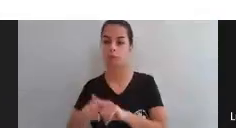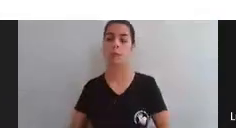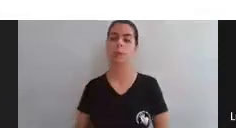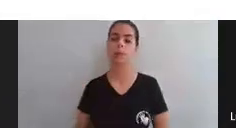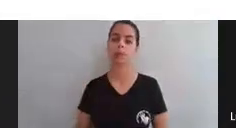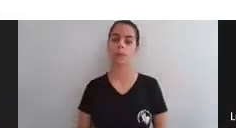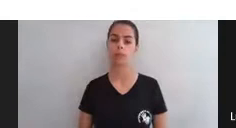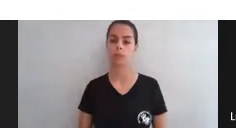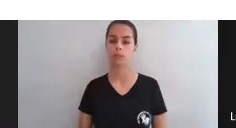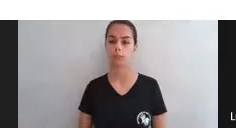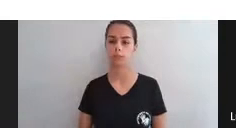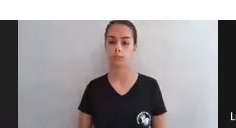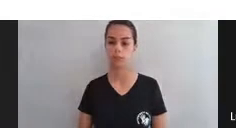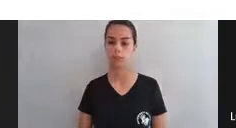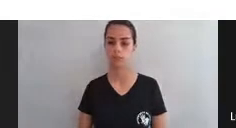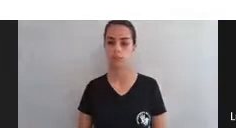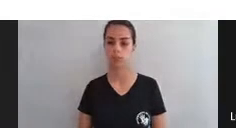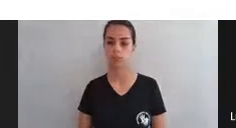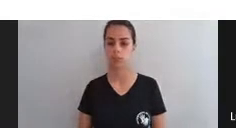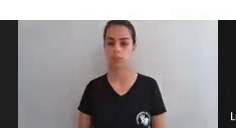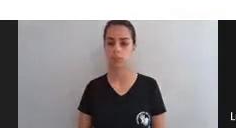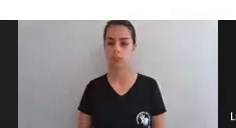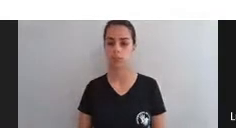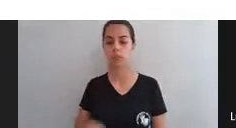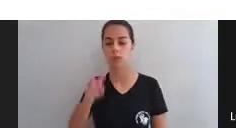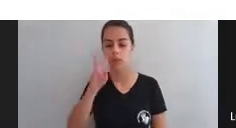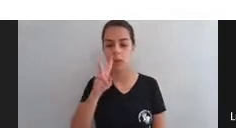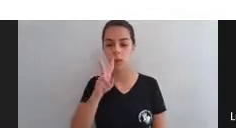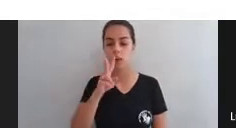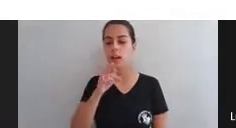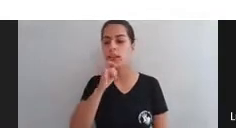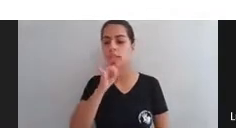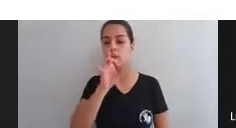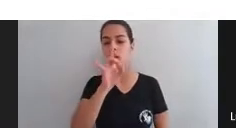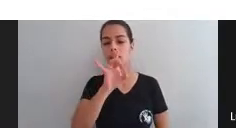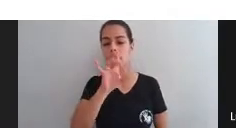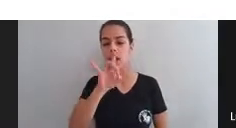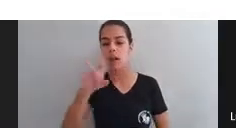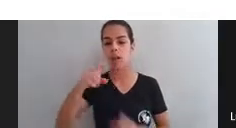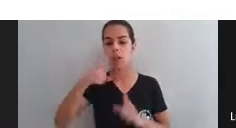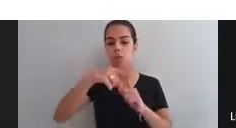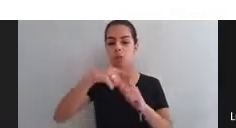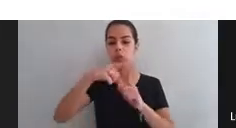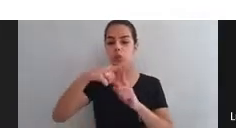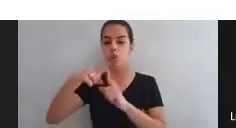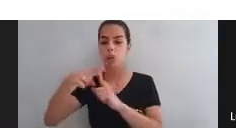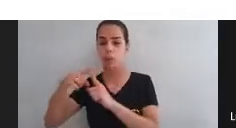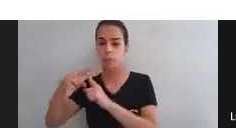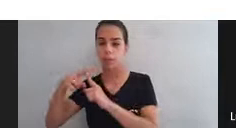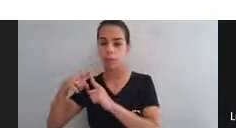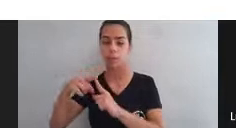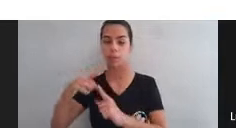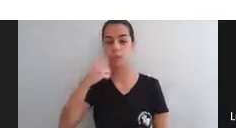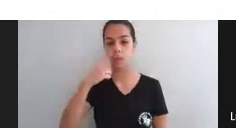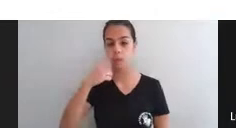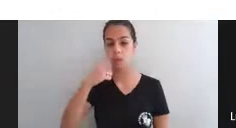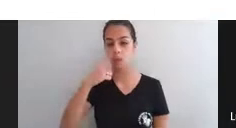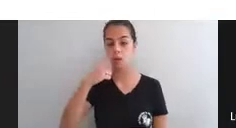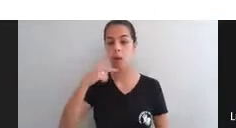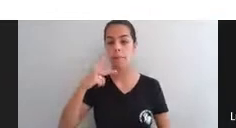E, bem, se a gente for olhar para cada tipo de processo, nos processos isotérmicos, a variação da energia